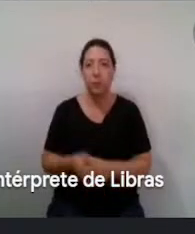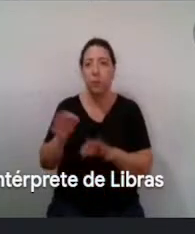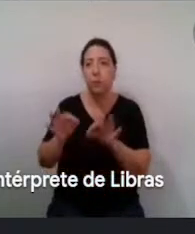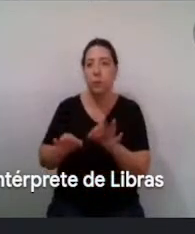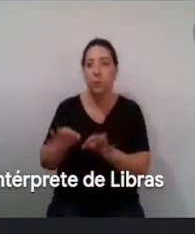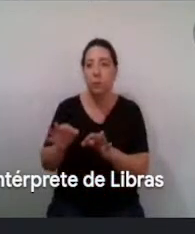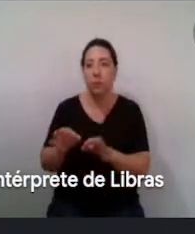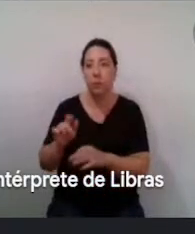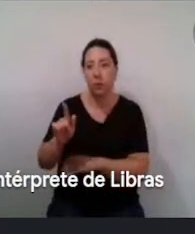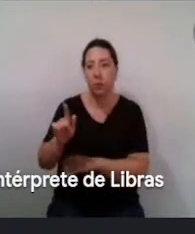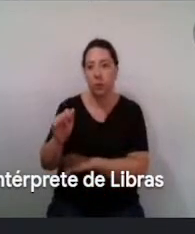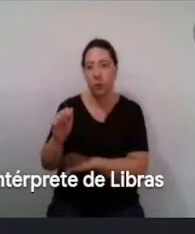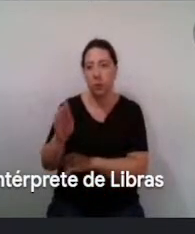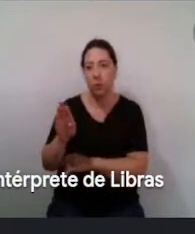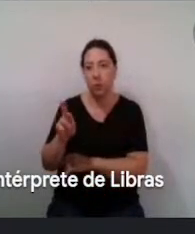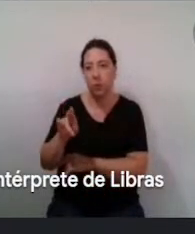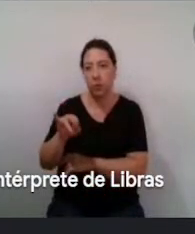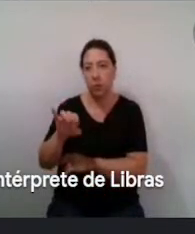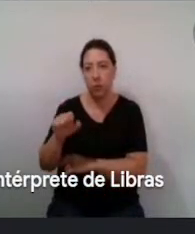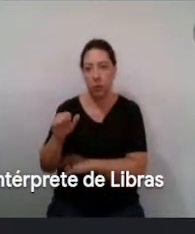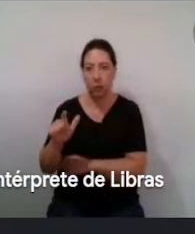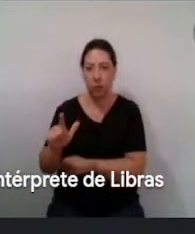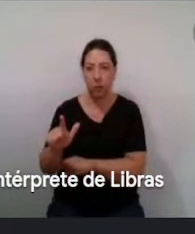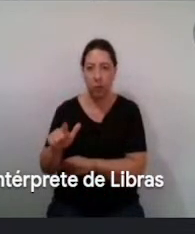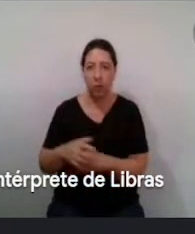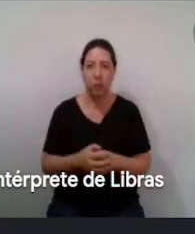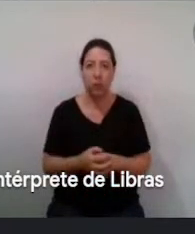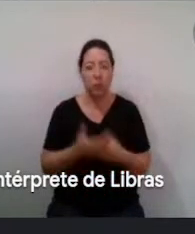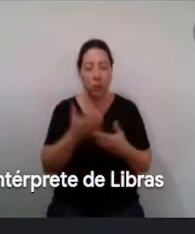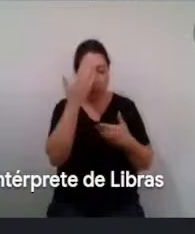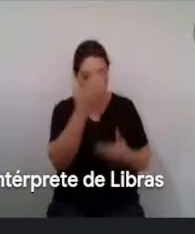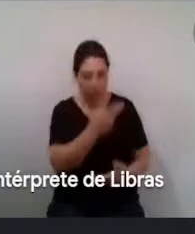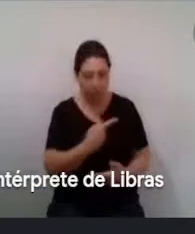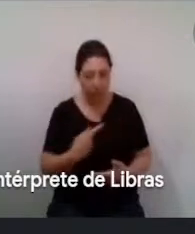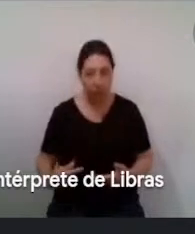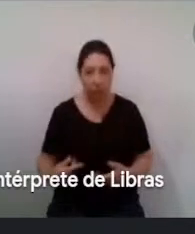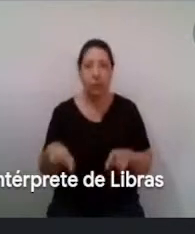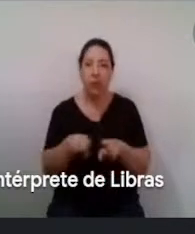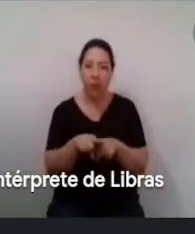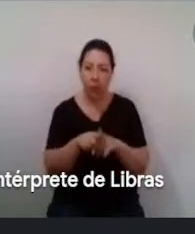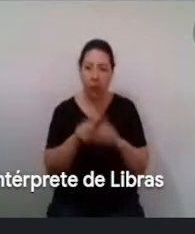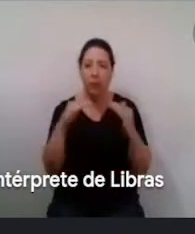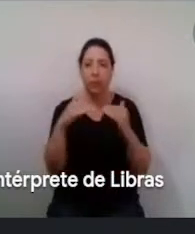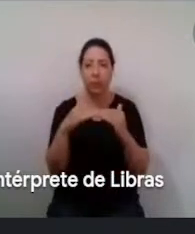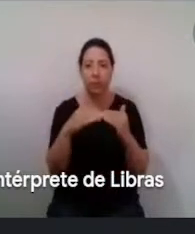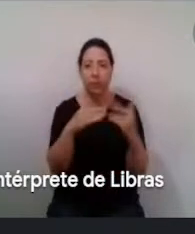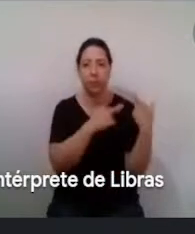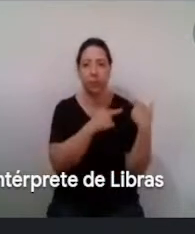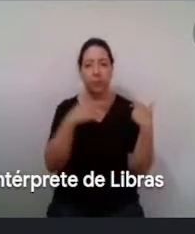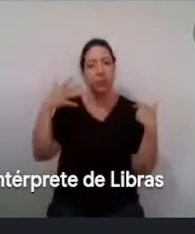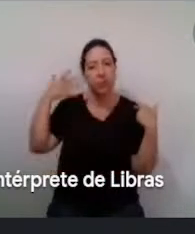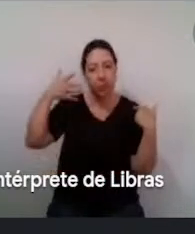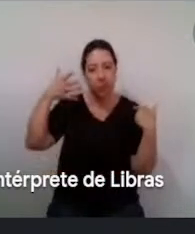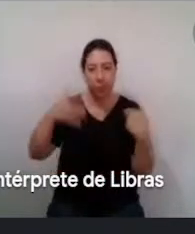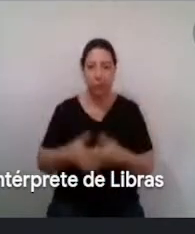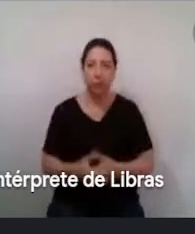Juiz Gabriel Brum. Obrigado, senhor presidente. Também de acordo com o voto do eminente